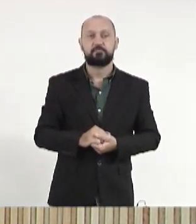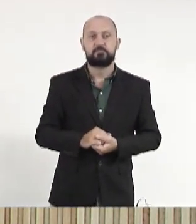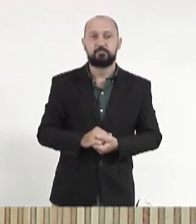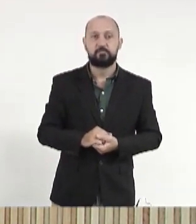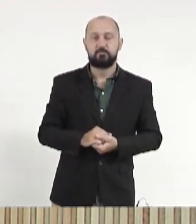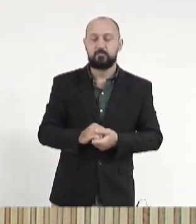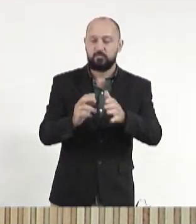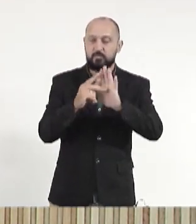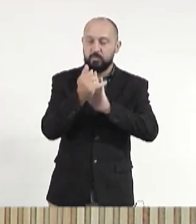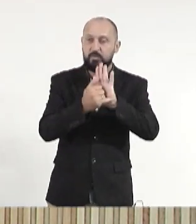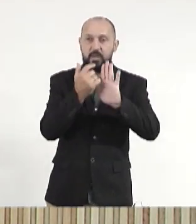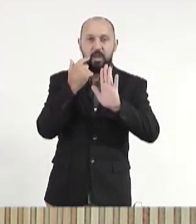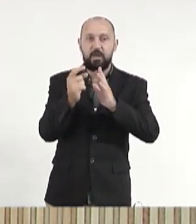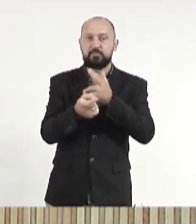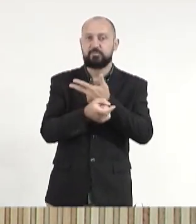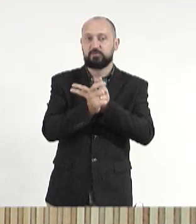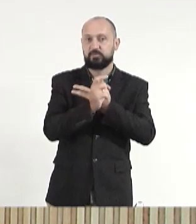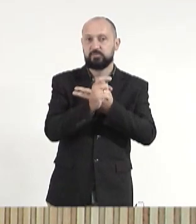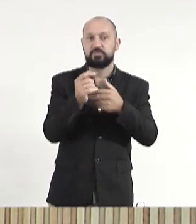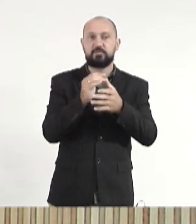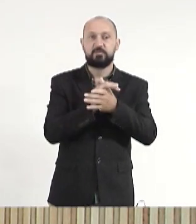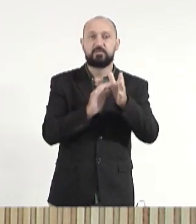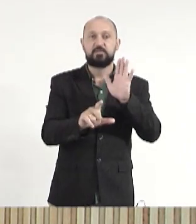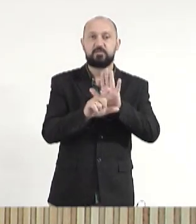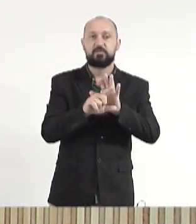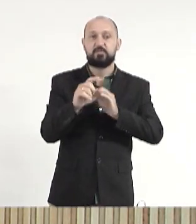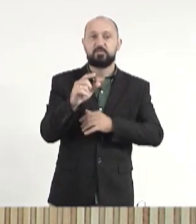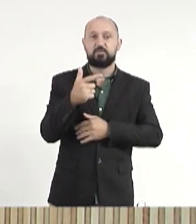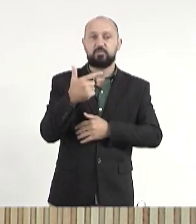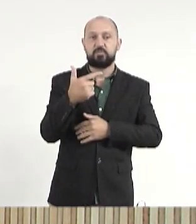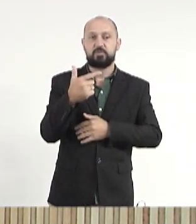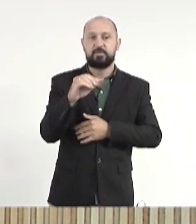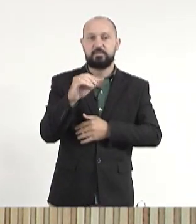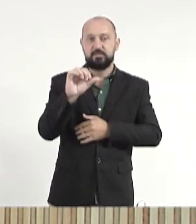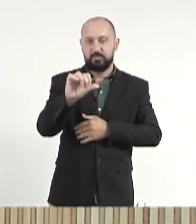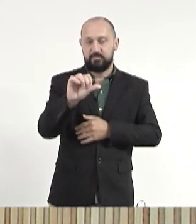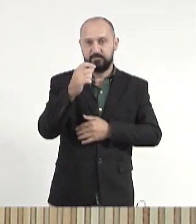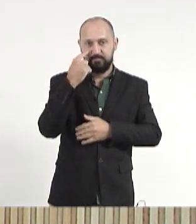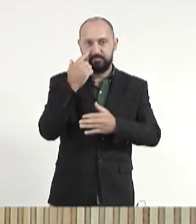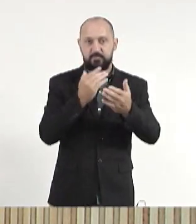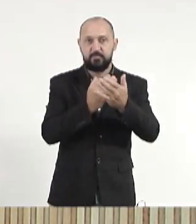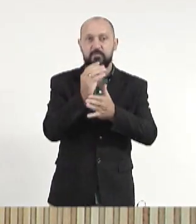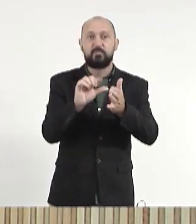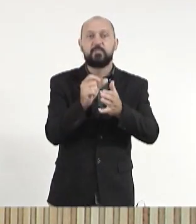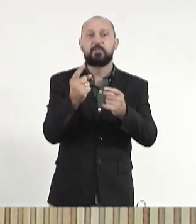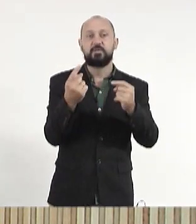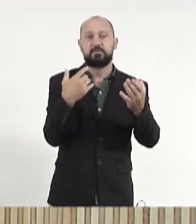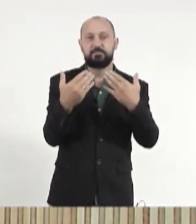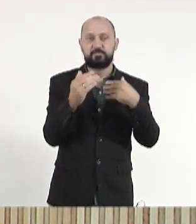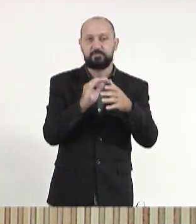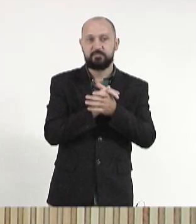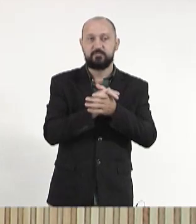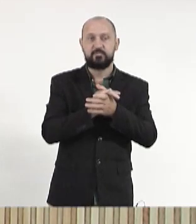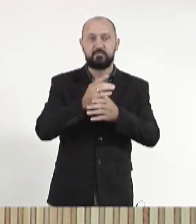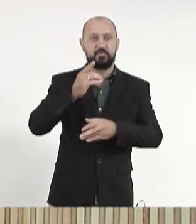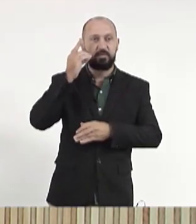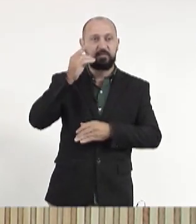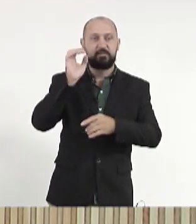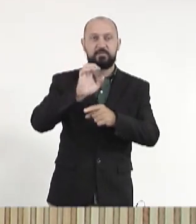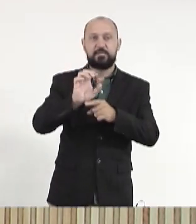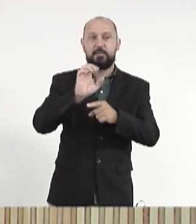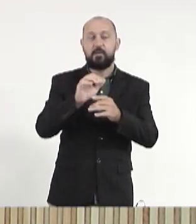próximo projeto também é do Poder Executivo, o projeto de lei de número 209, também aprovado em primeira discussão pelos deputados estaduais,